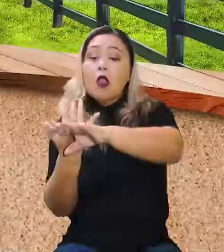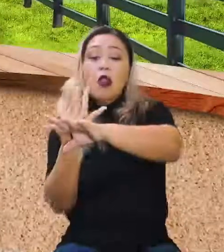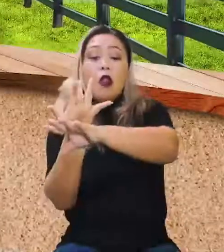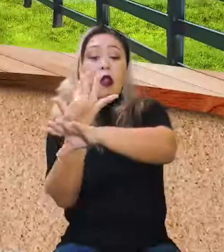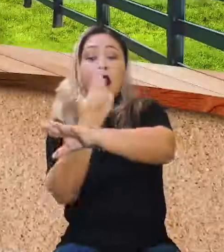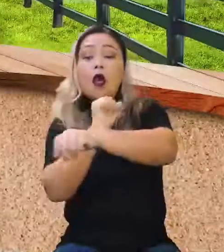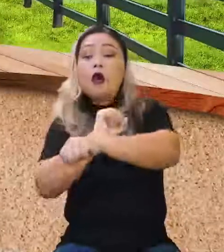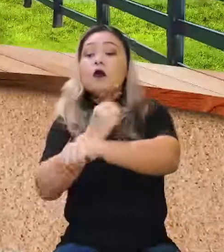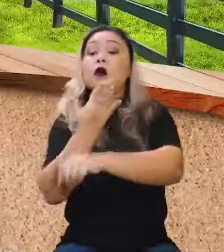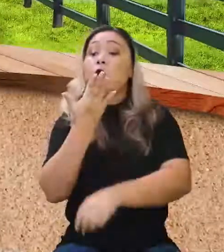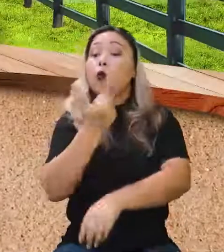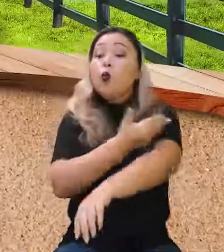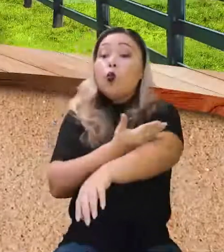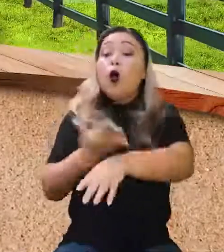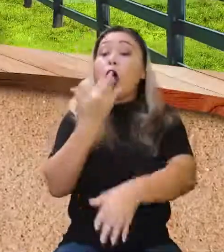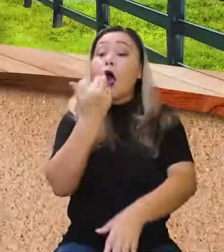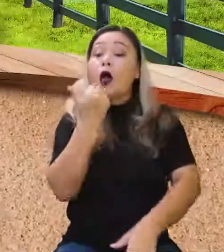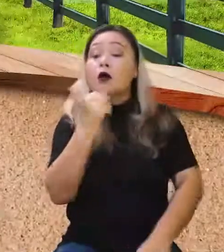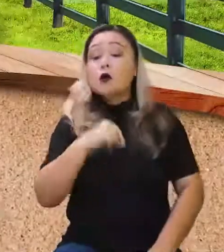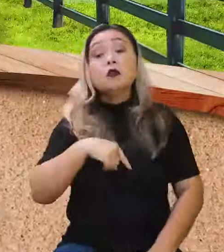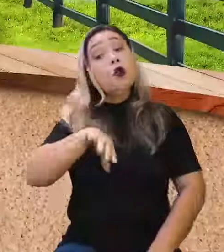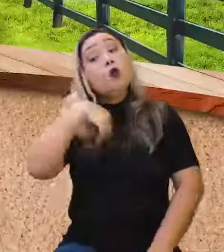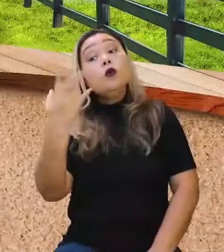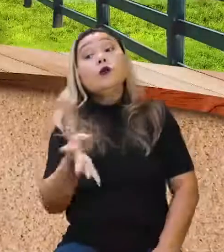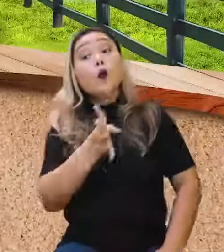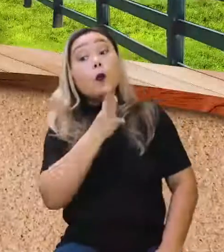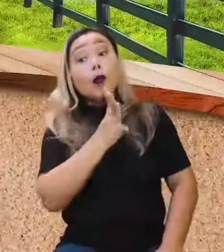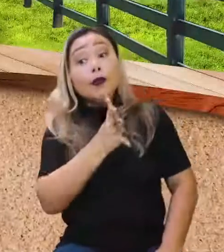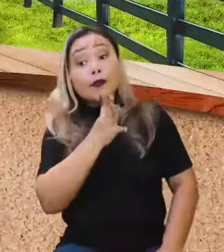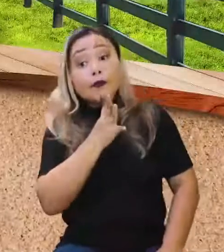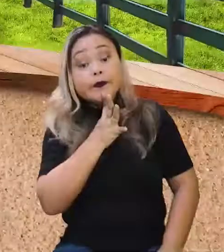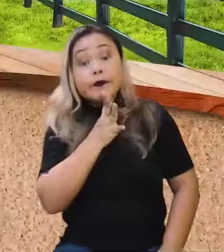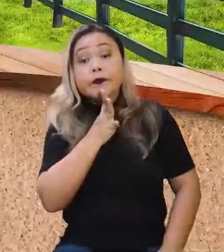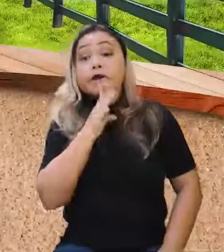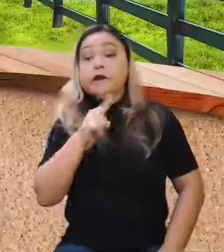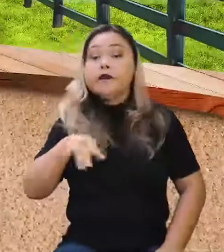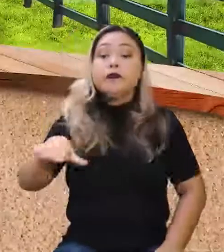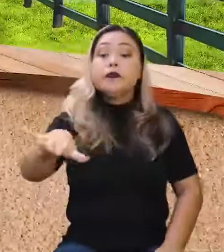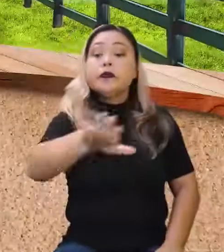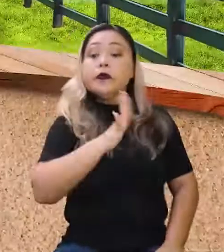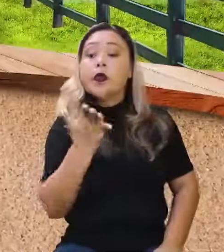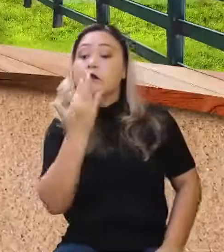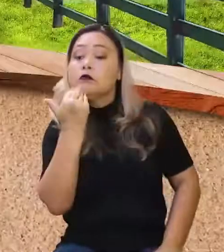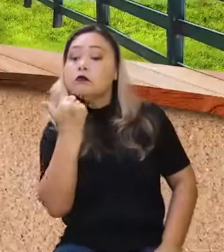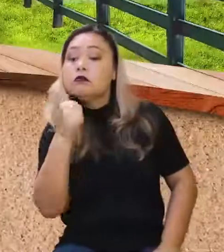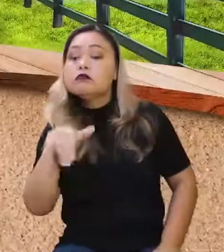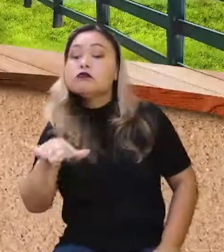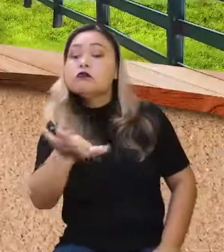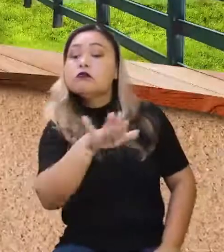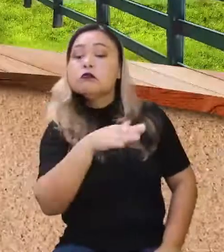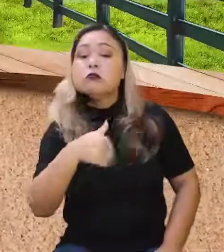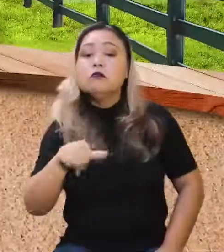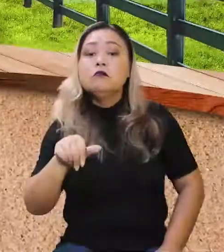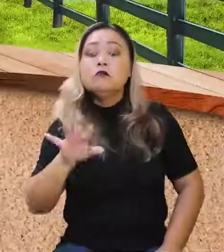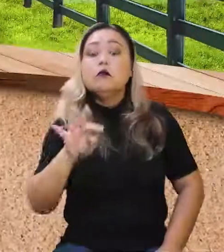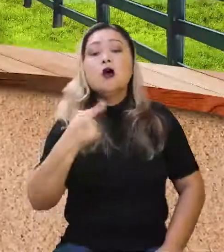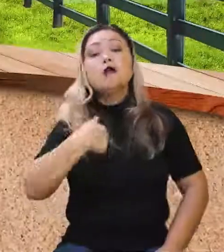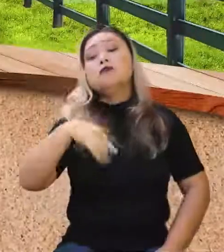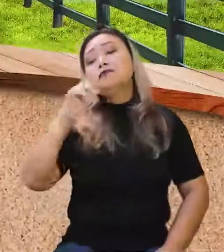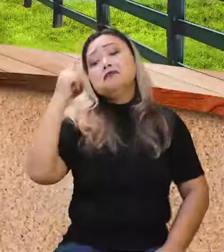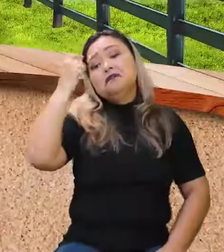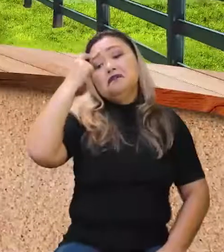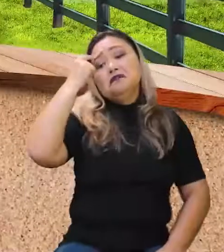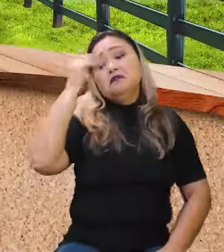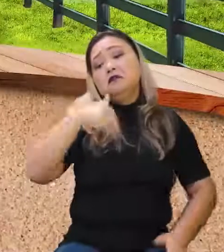O hábito alimentar. Então, quando a gente conhece o hábito alimentar do animal, porque senão todo mundo ia pensar